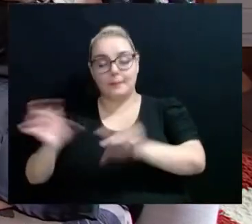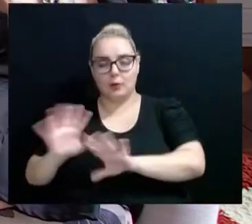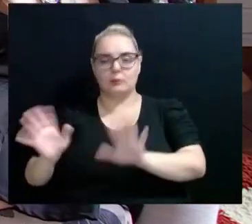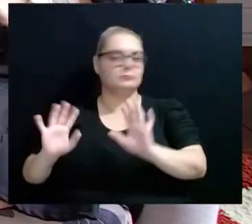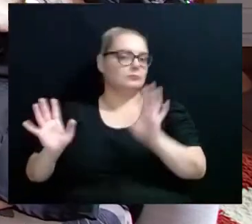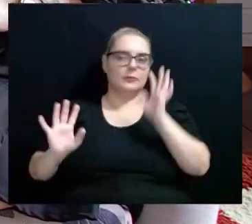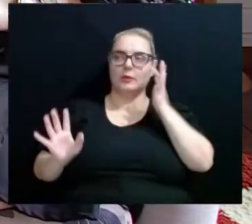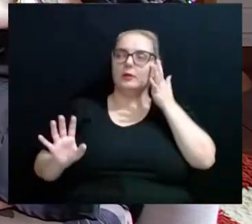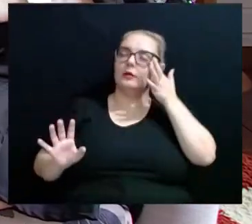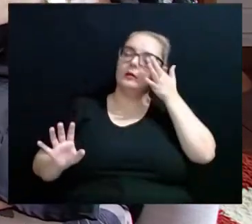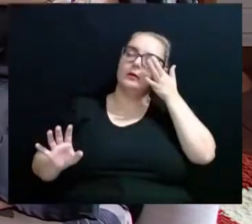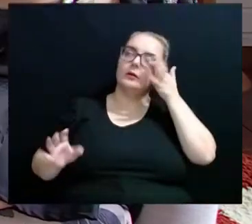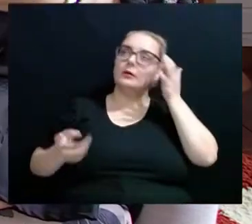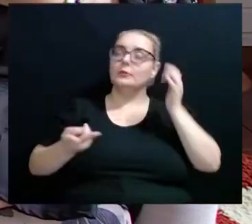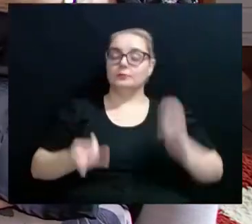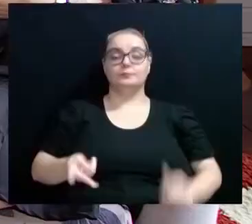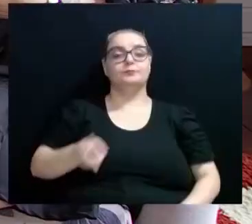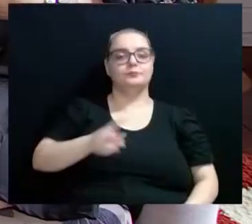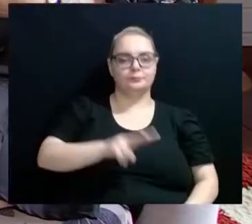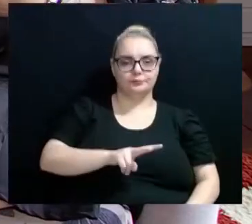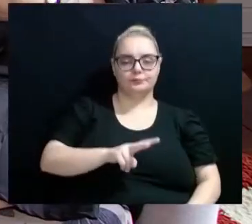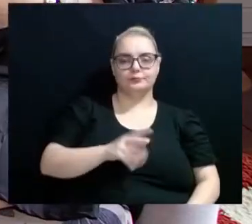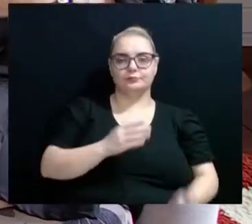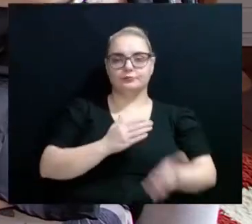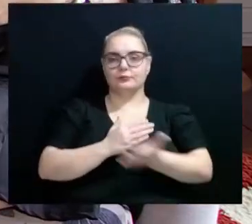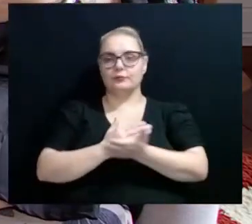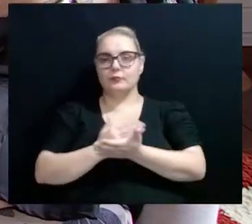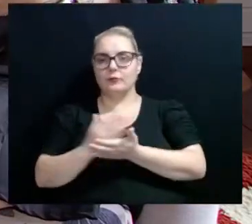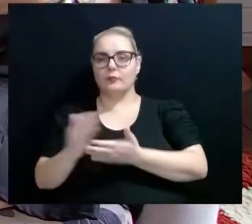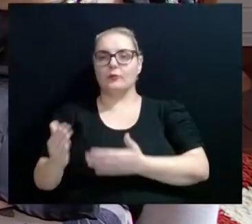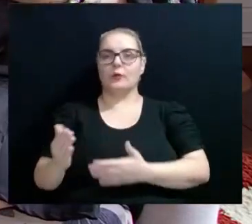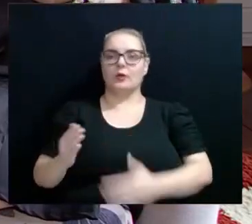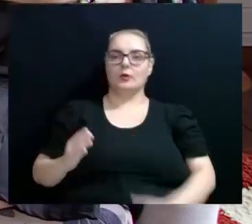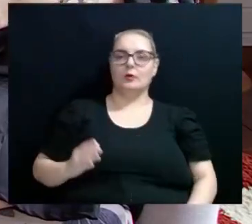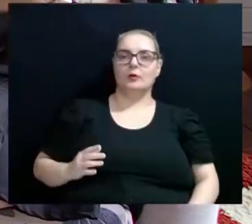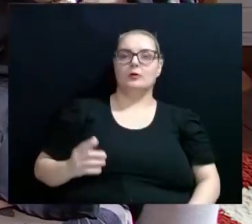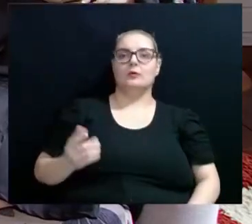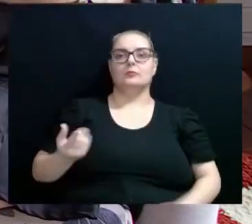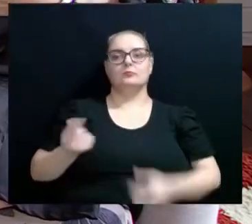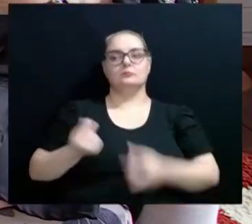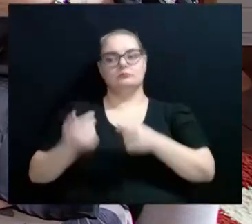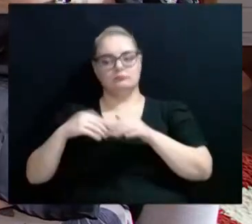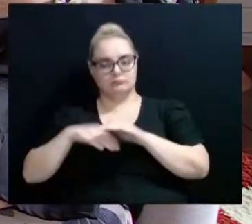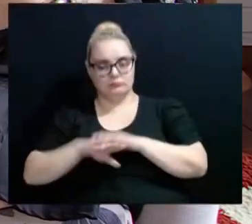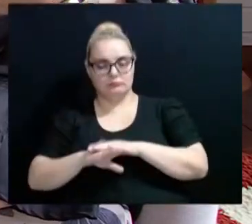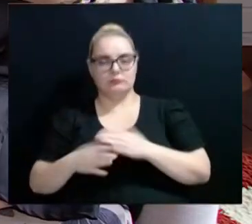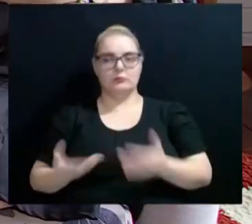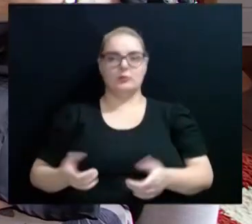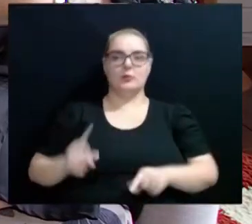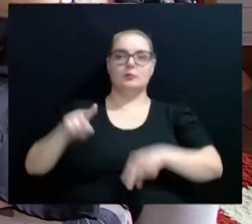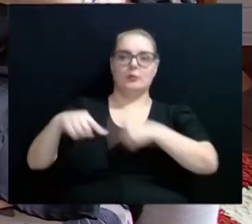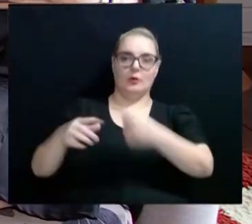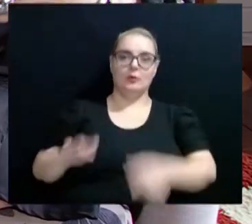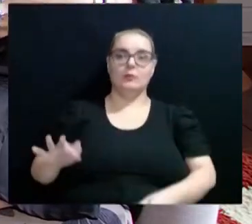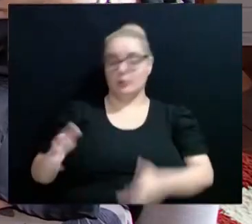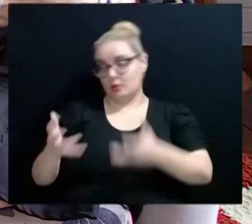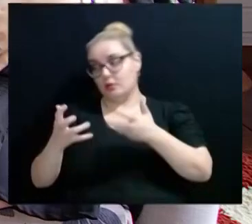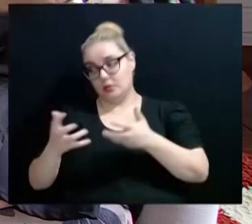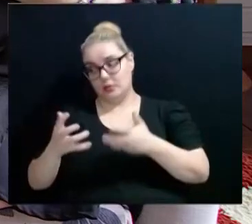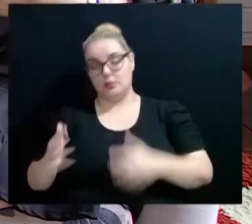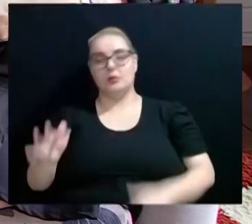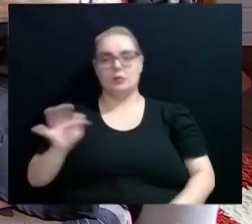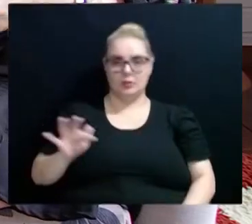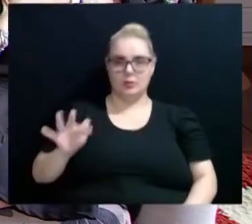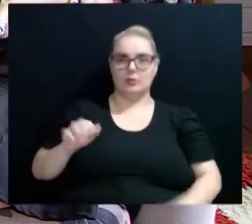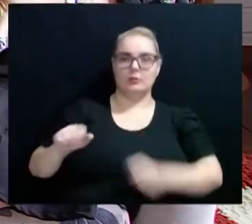chega, não foi. Então foi um momento de transição. Eu comecei a salvar e guardar dinheiro para poder fazer uma outra faculdade,